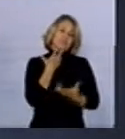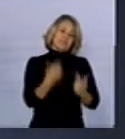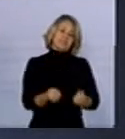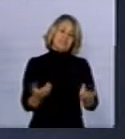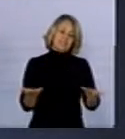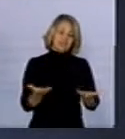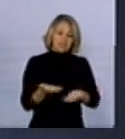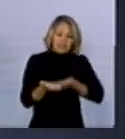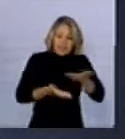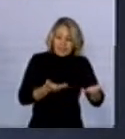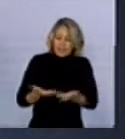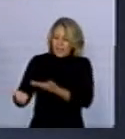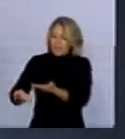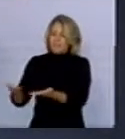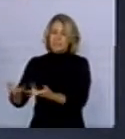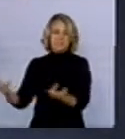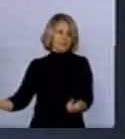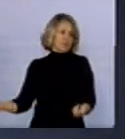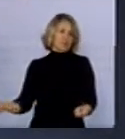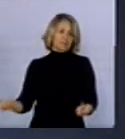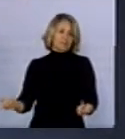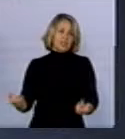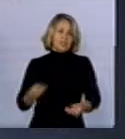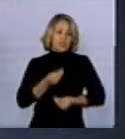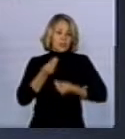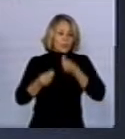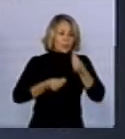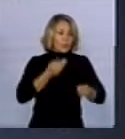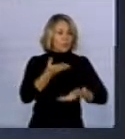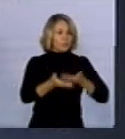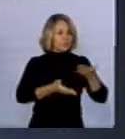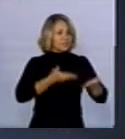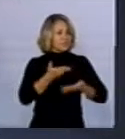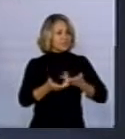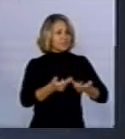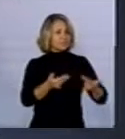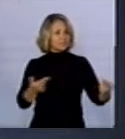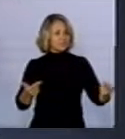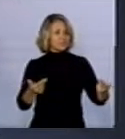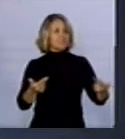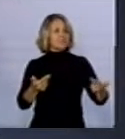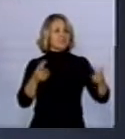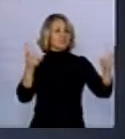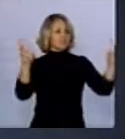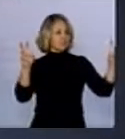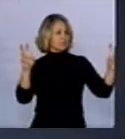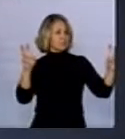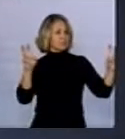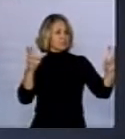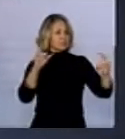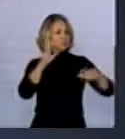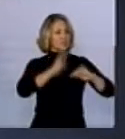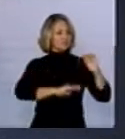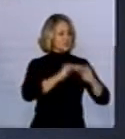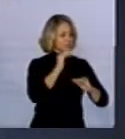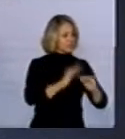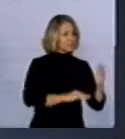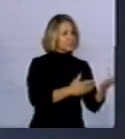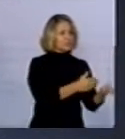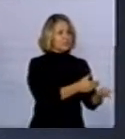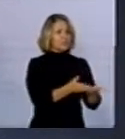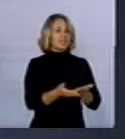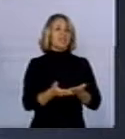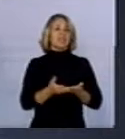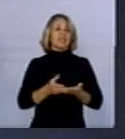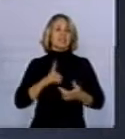mundo da mesma maneira. E como se faz o tratamento para situações específicas que demandem efetivamente